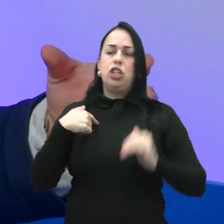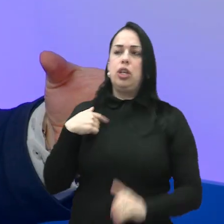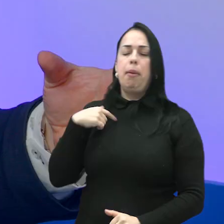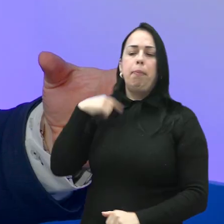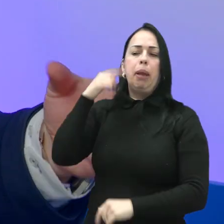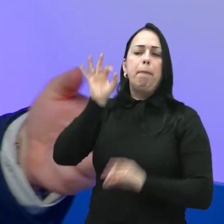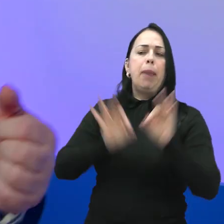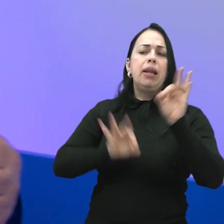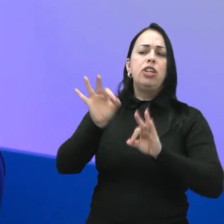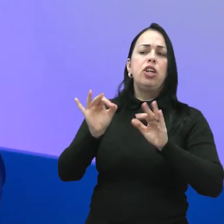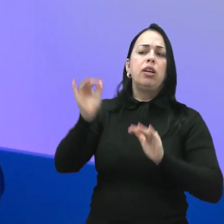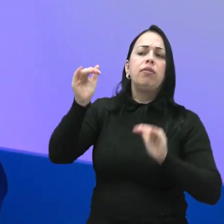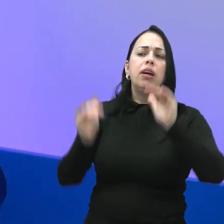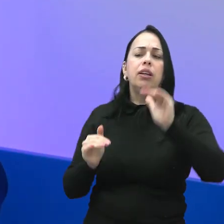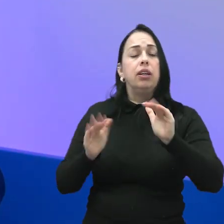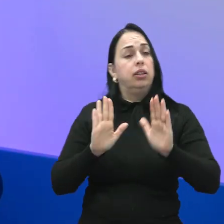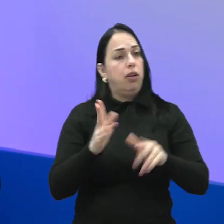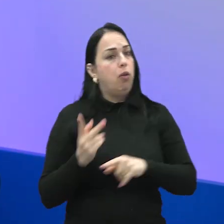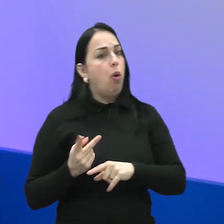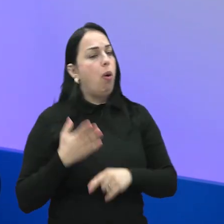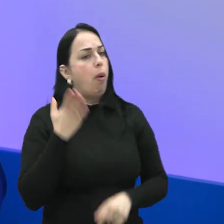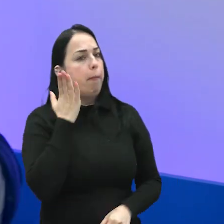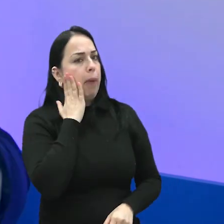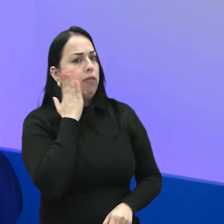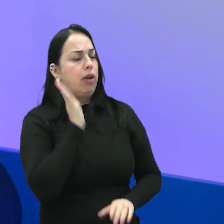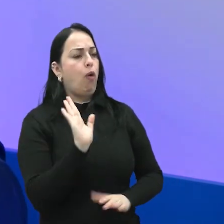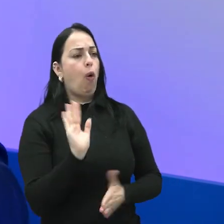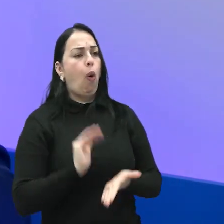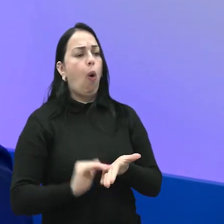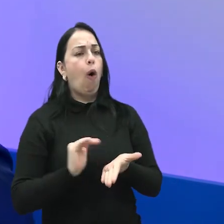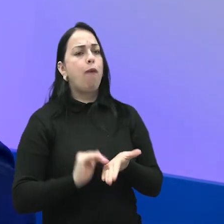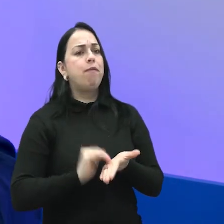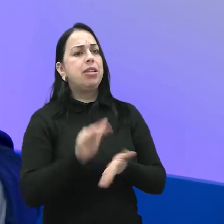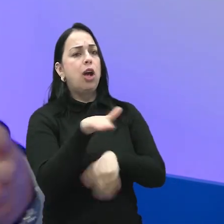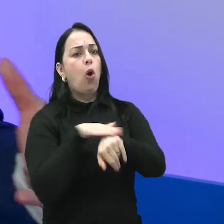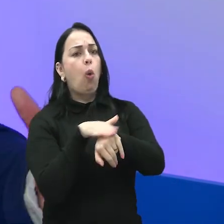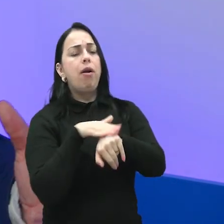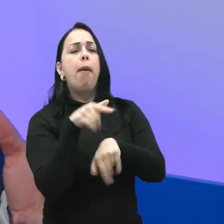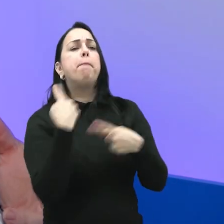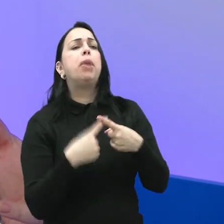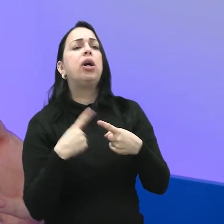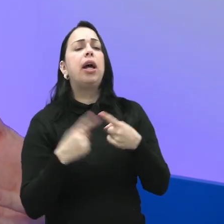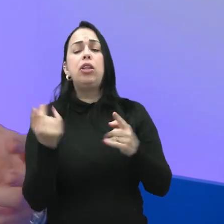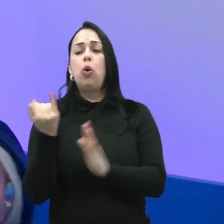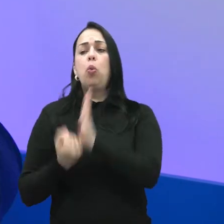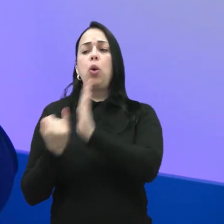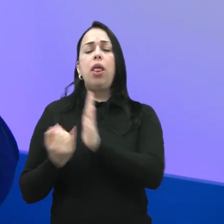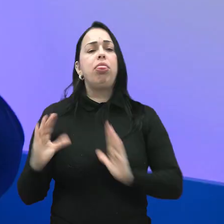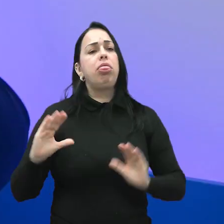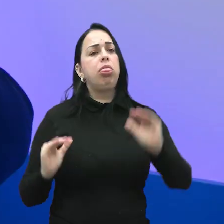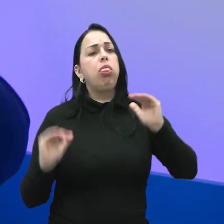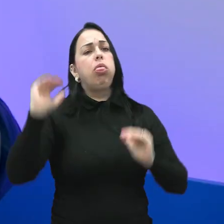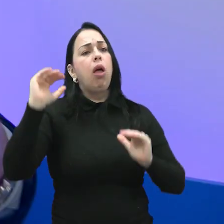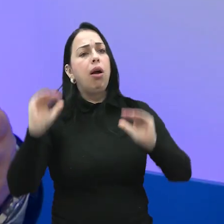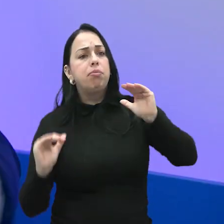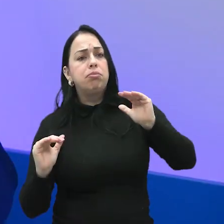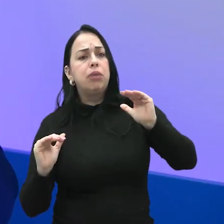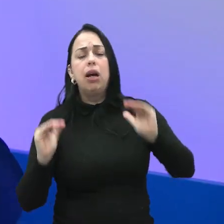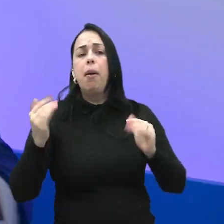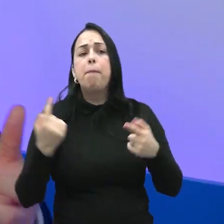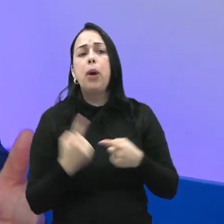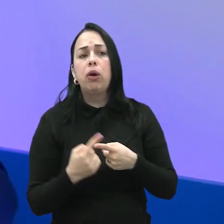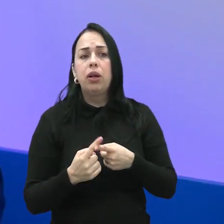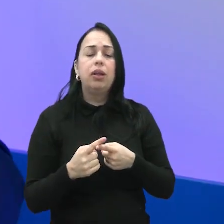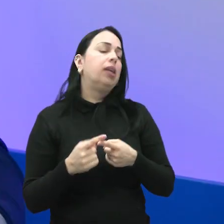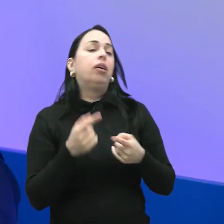vai haver diminuição. Opa, vamos conversar com o secretário de Desenvolvimento Econômico para saber por que está tendo uma diminuição, onde é que o município está